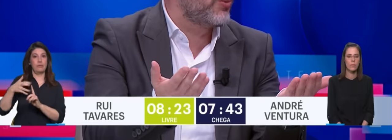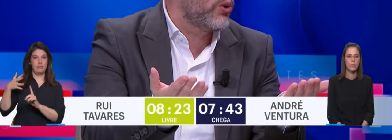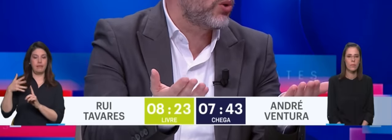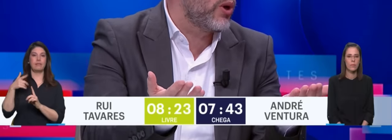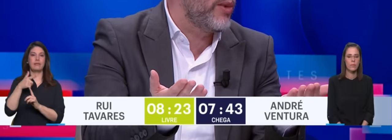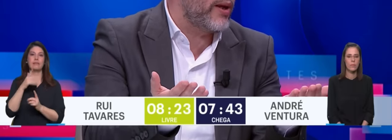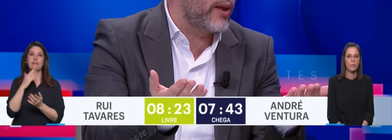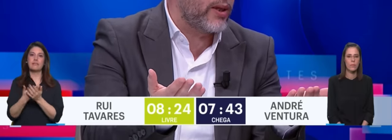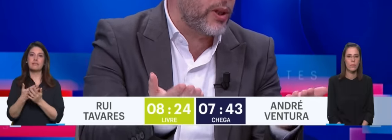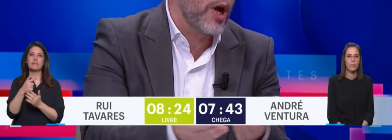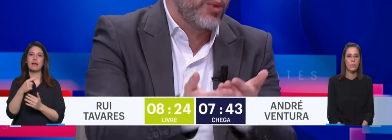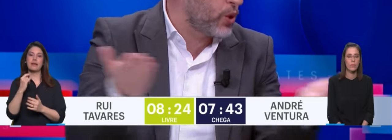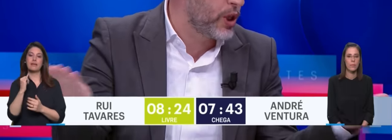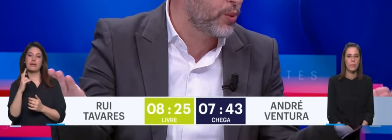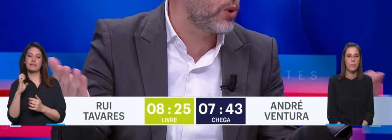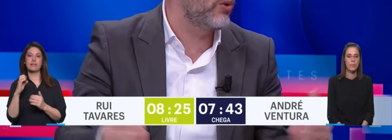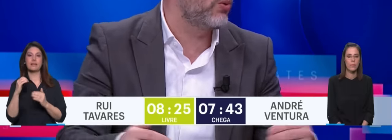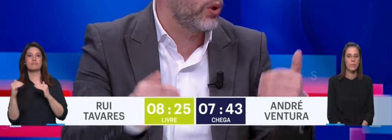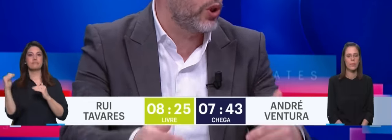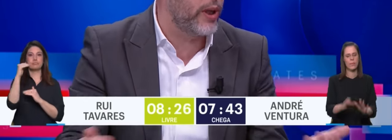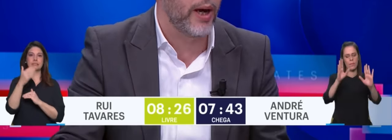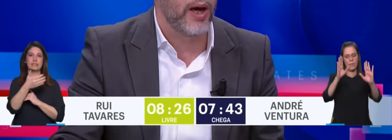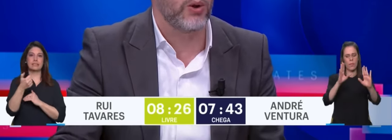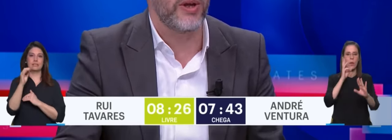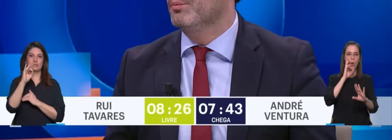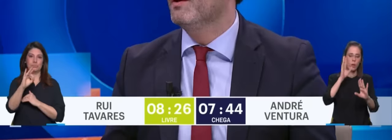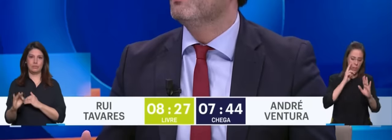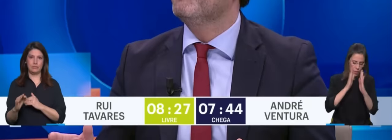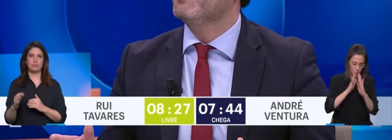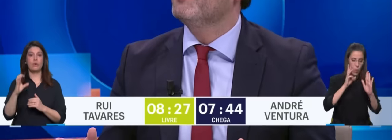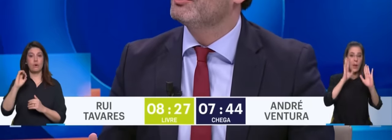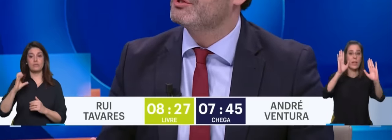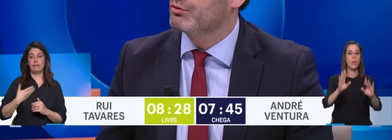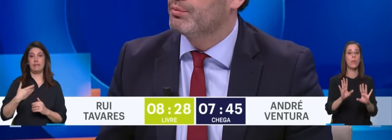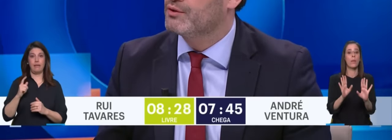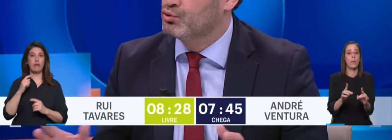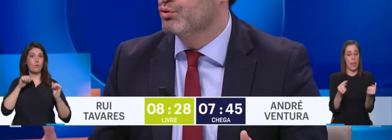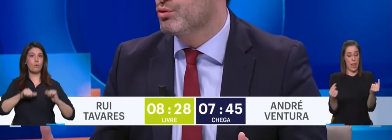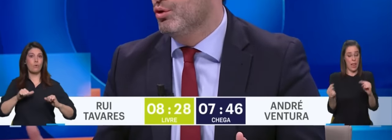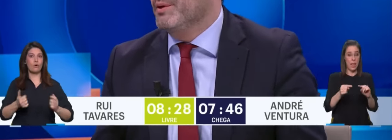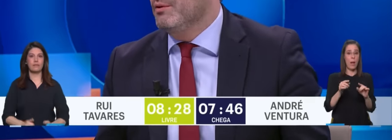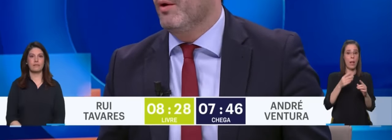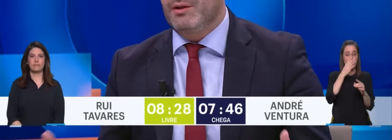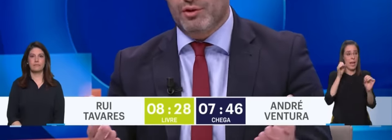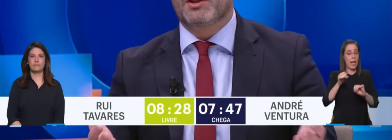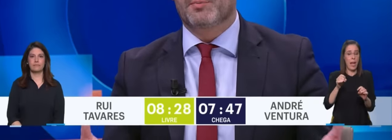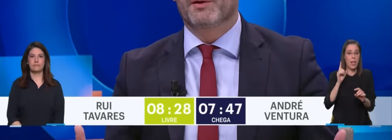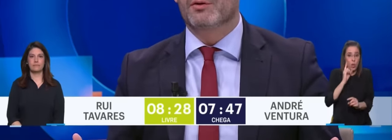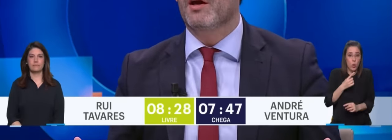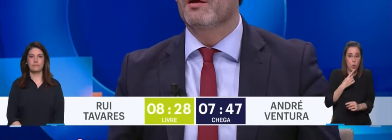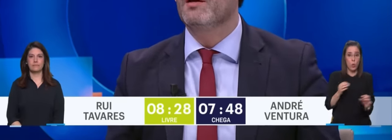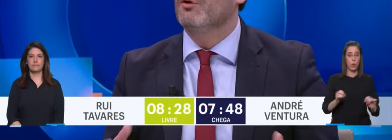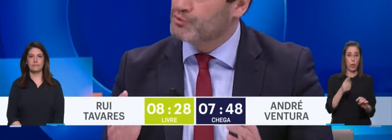a subir do seu Limiar de irc para os 15% ho pe descul a menos que isto seja um debate surdos que eu penso que não é isso que os nossos